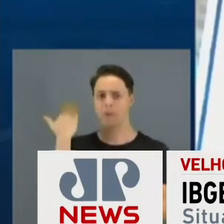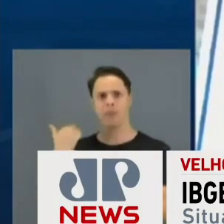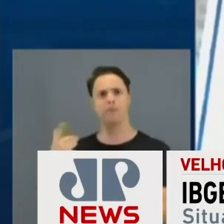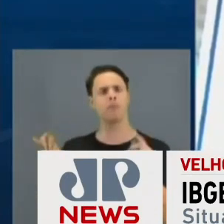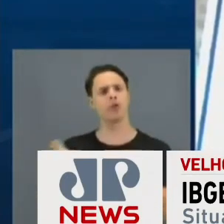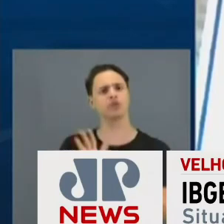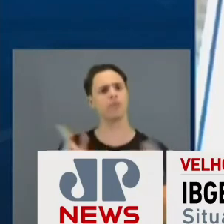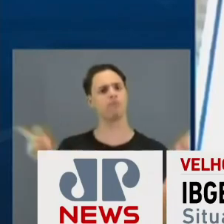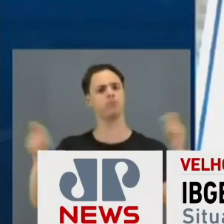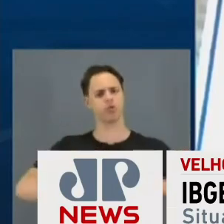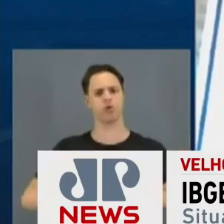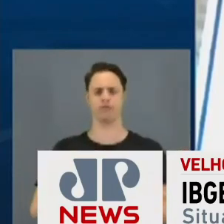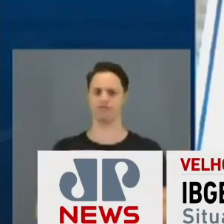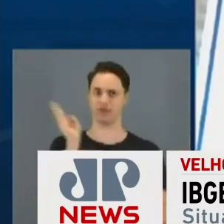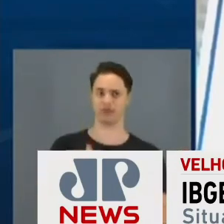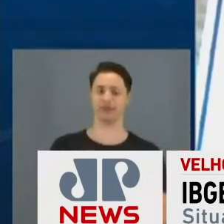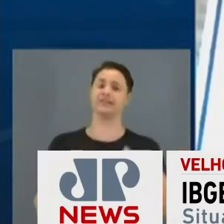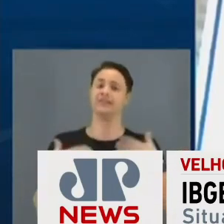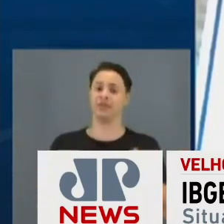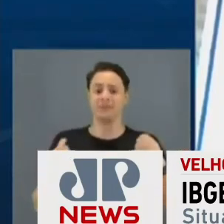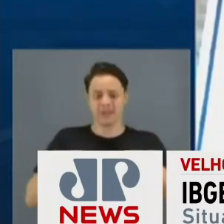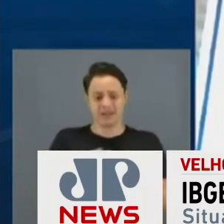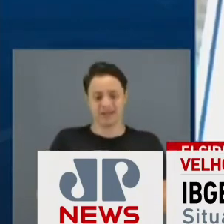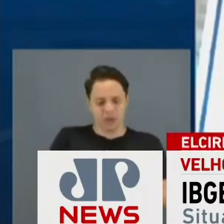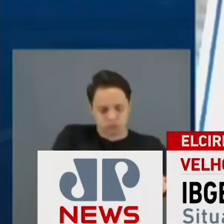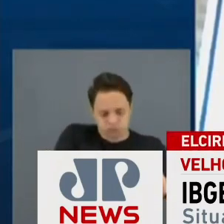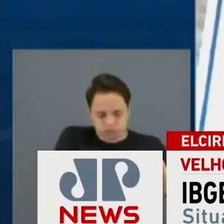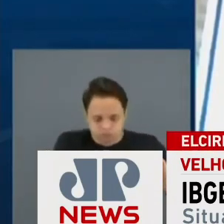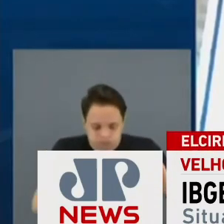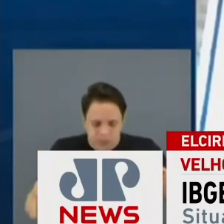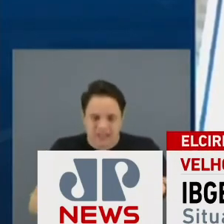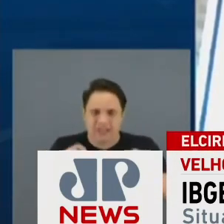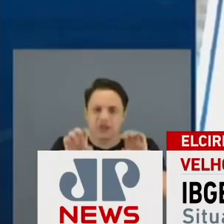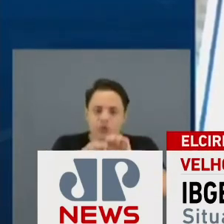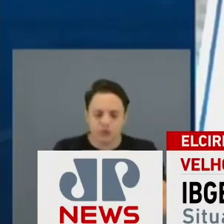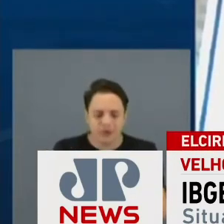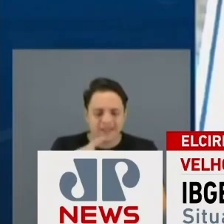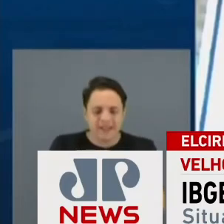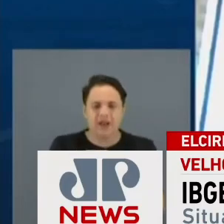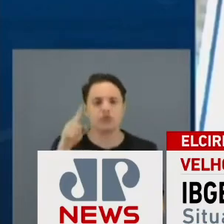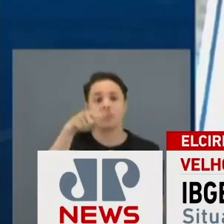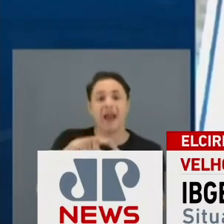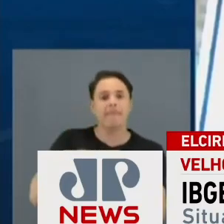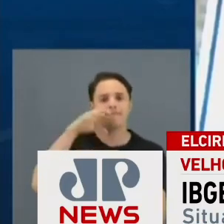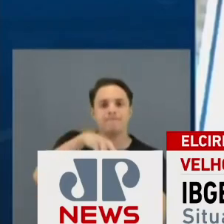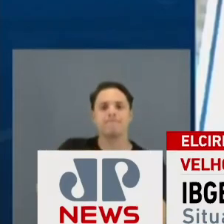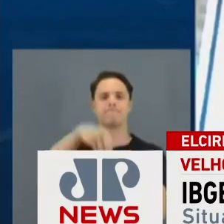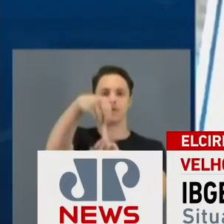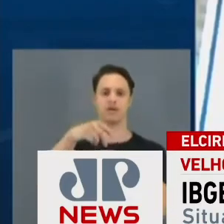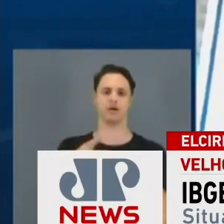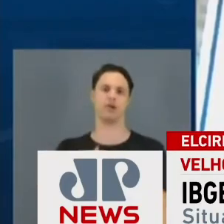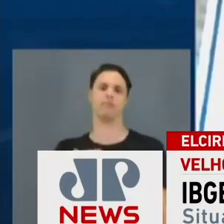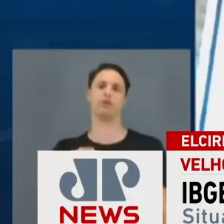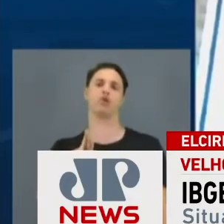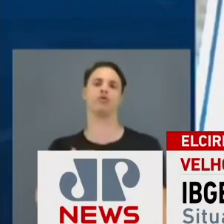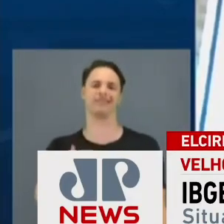tem. É preciso que o saneamento, para que a gente atinja as metas, seja colocado como uma prioridade nacional. E um esforço